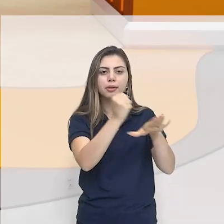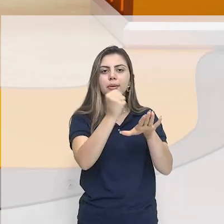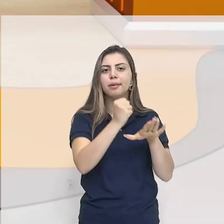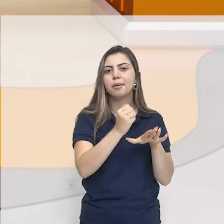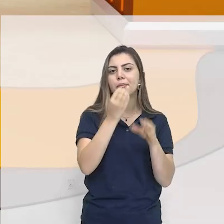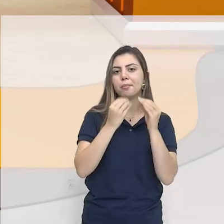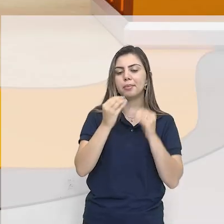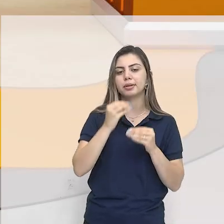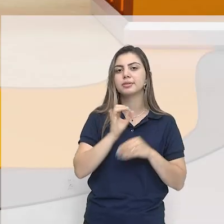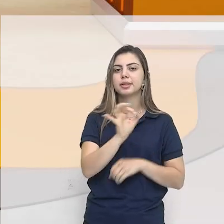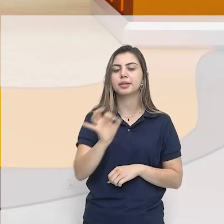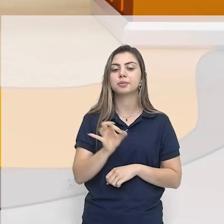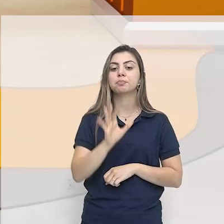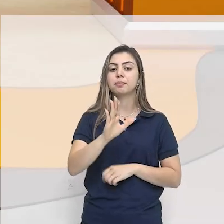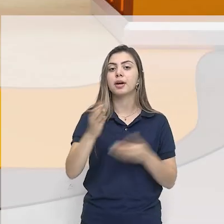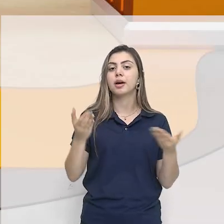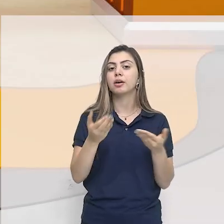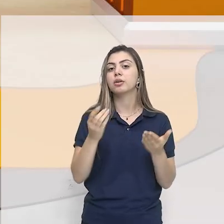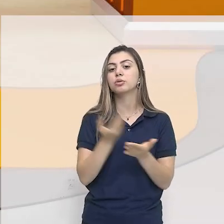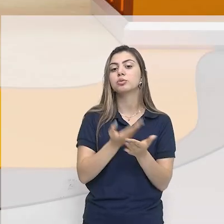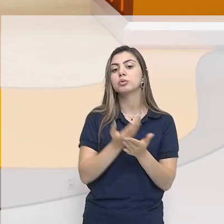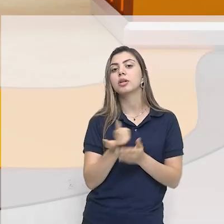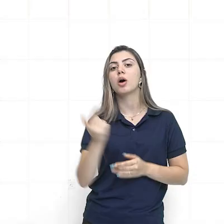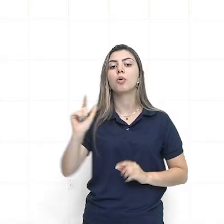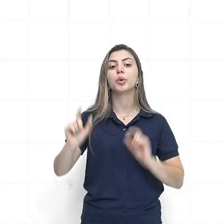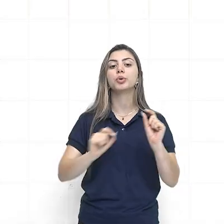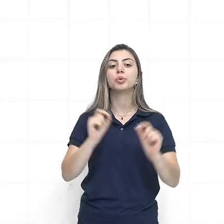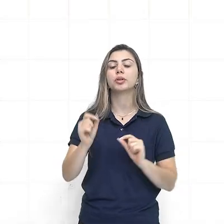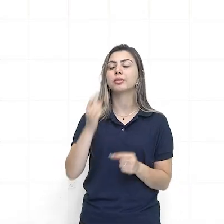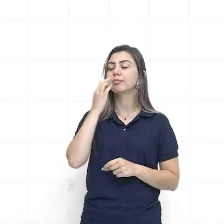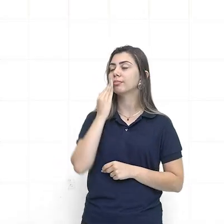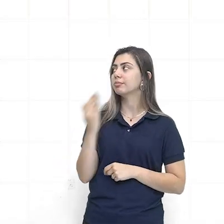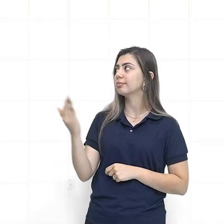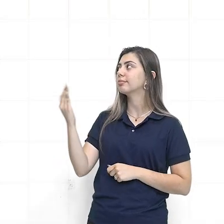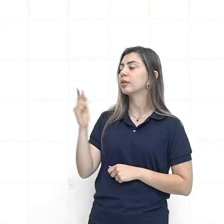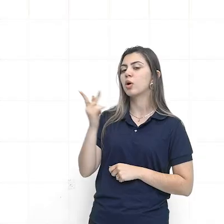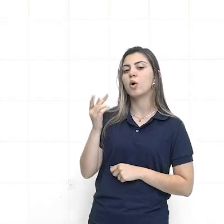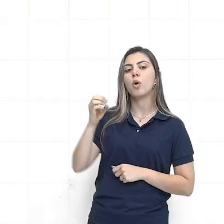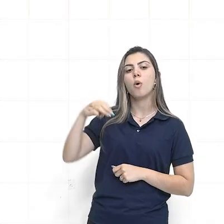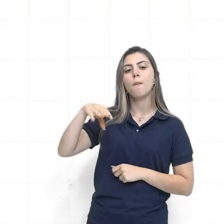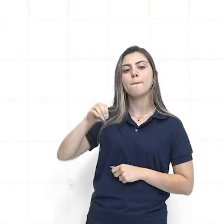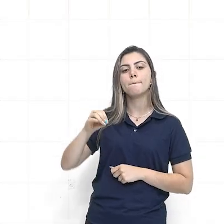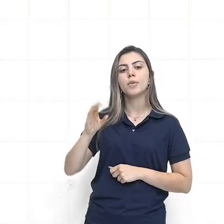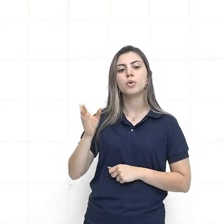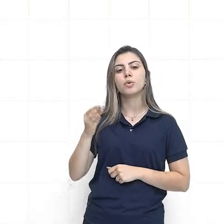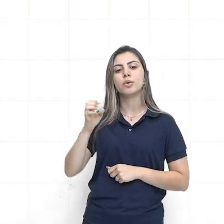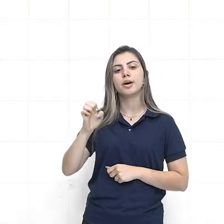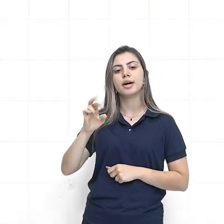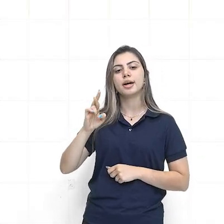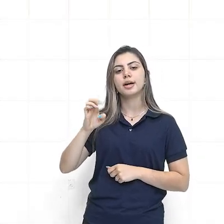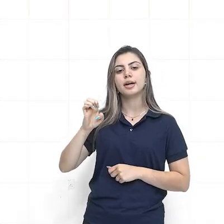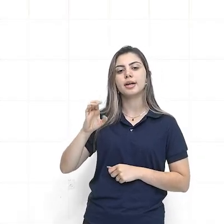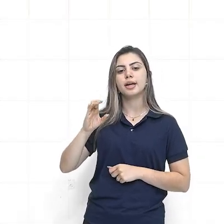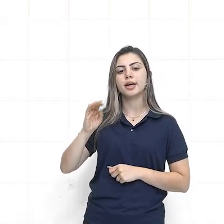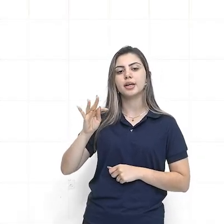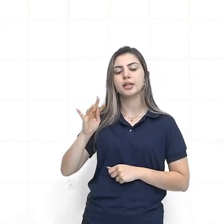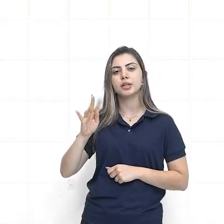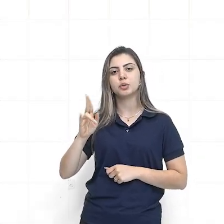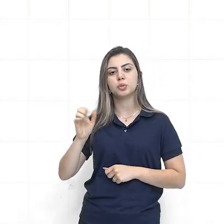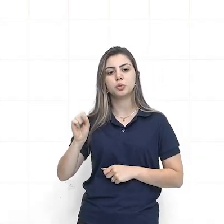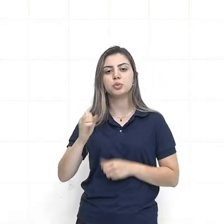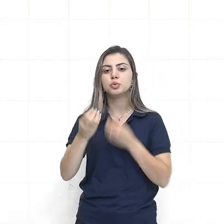falar, então, agora sobre, né, o próximo, que é, então, o Homo erectus, tá? Então, o Homo erectus,